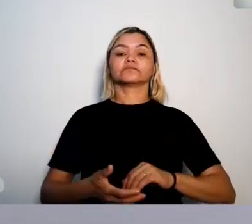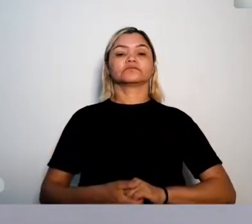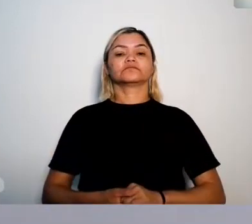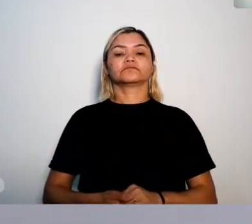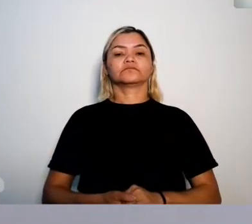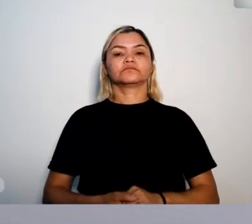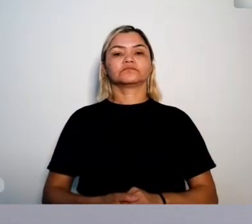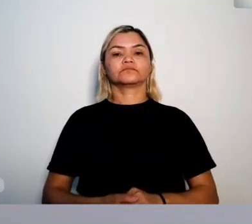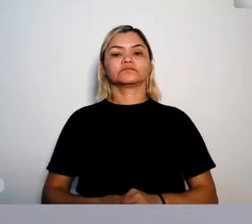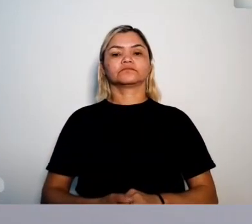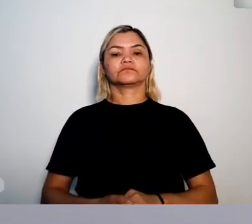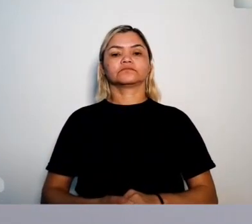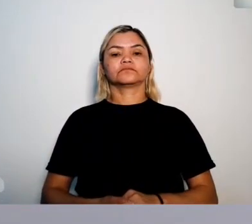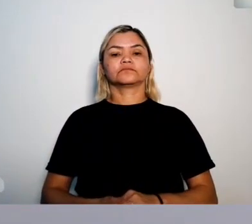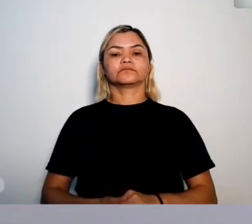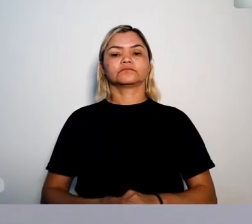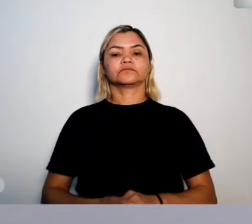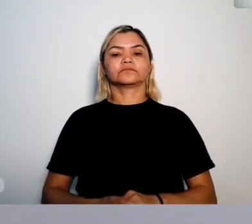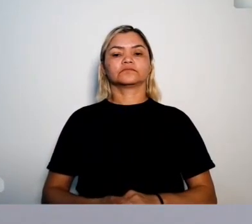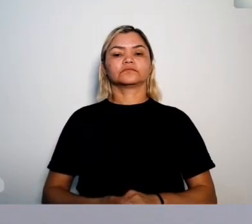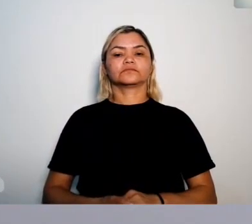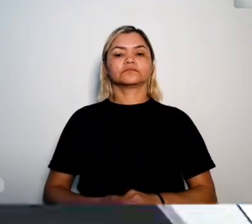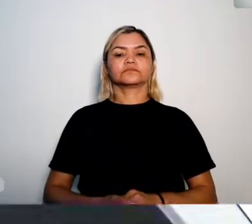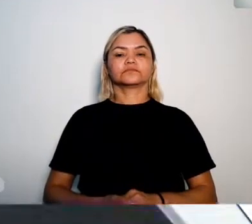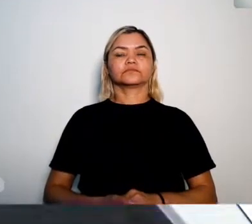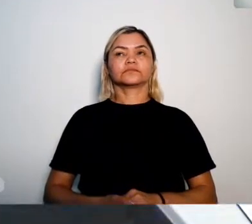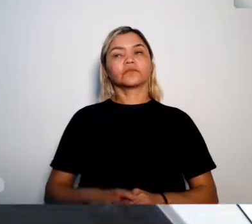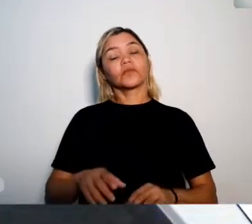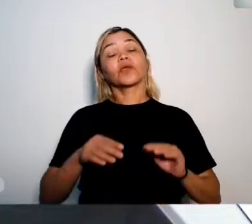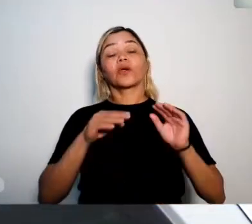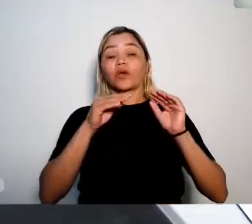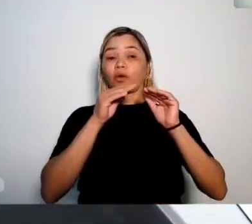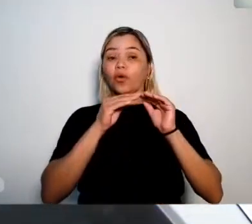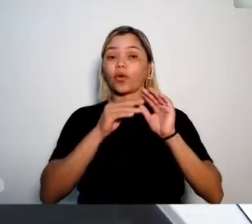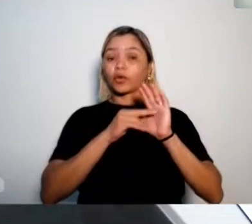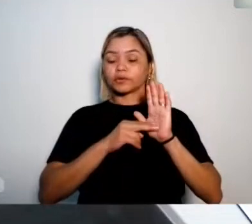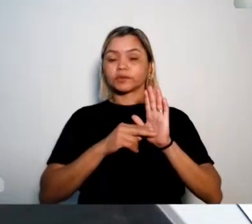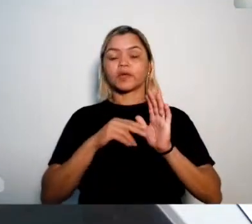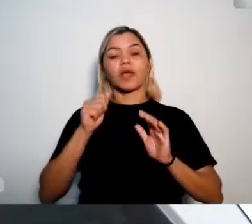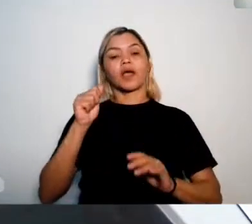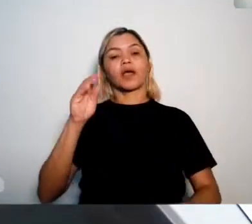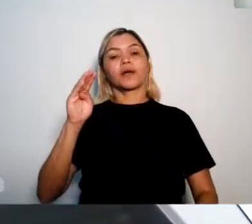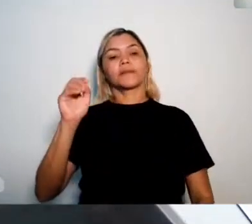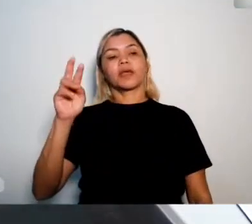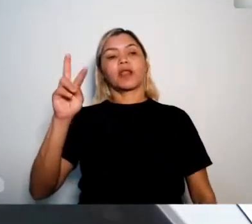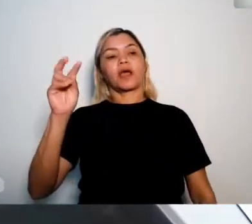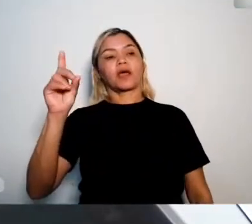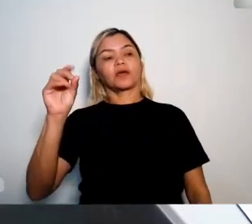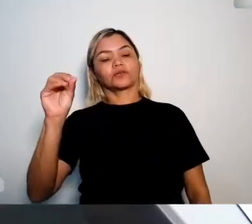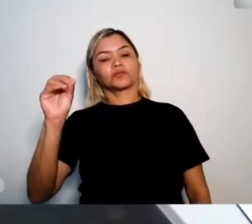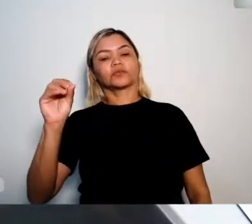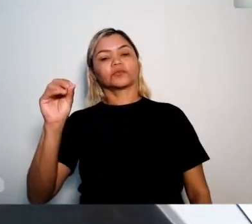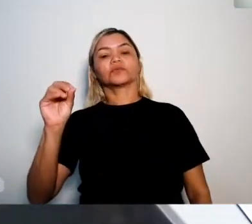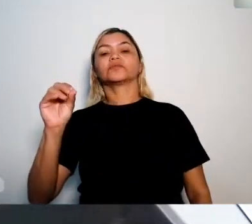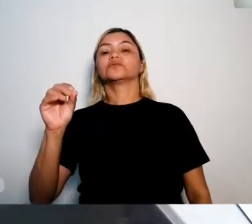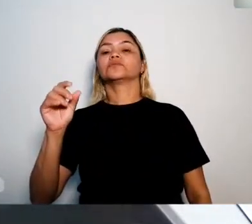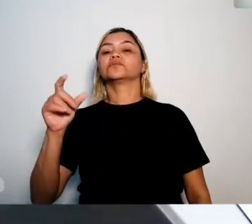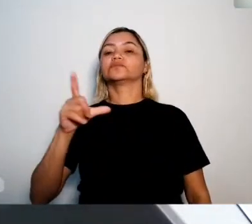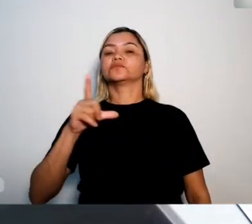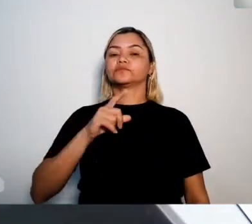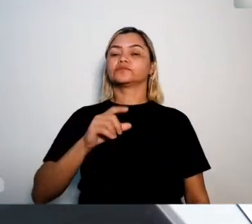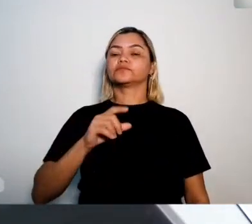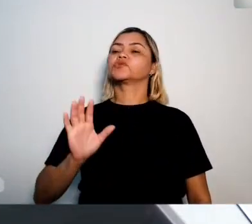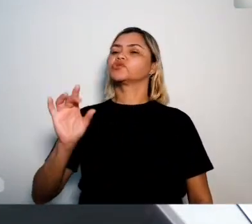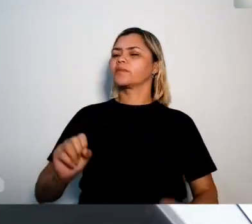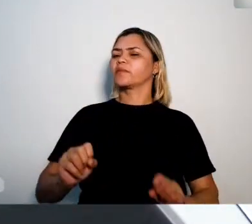Tem a palavra pela ordem, vereador Belato. Só para também salientar aí, eu já fui claro em